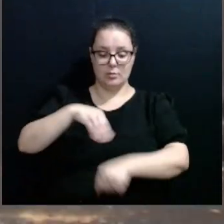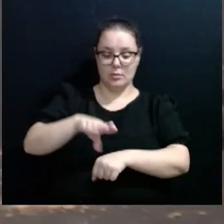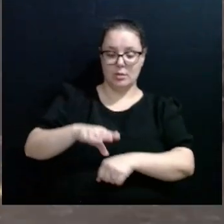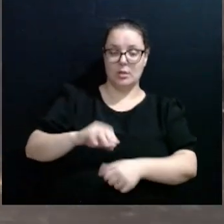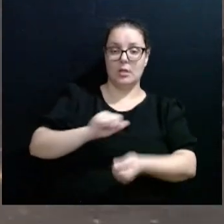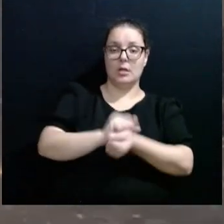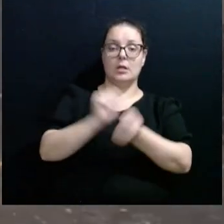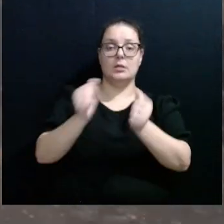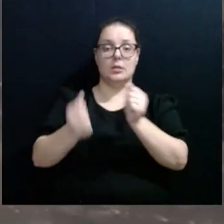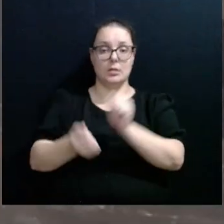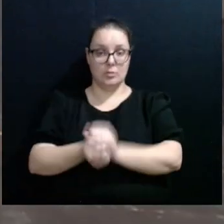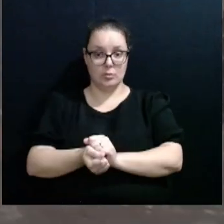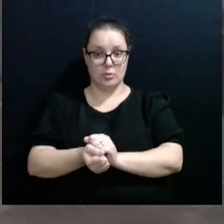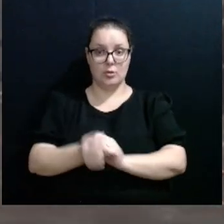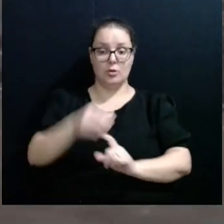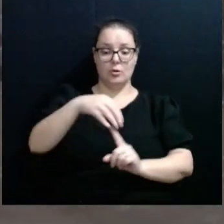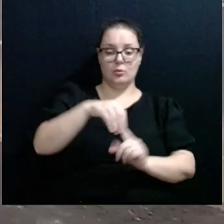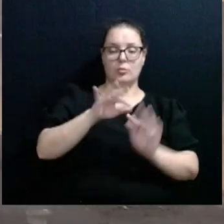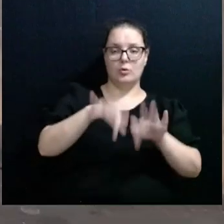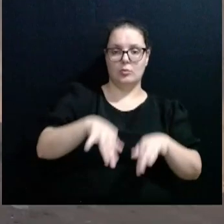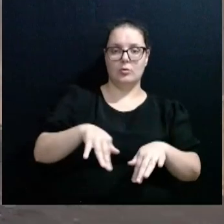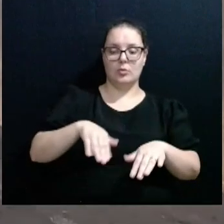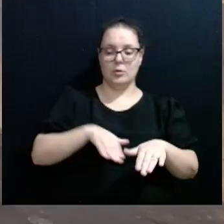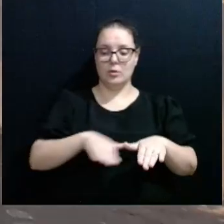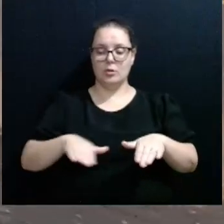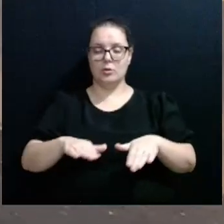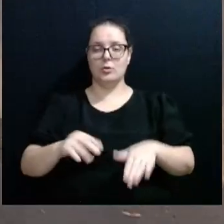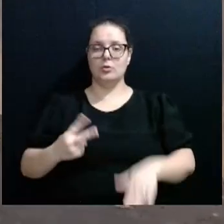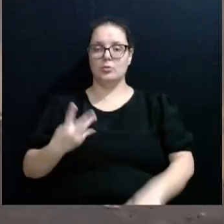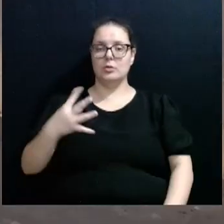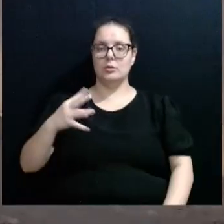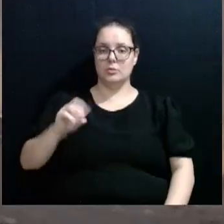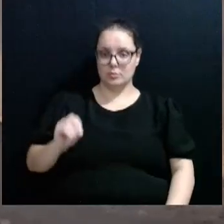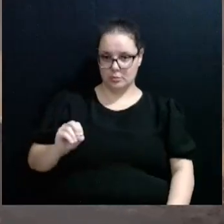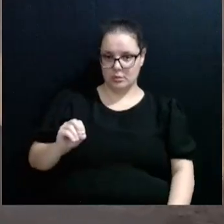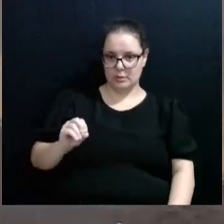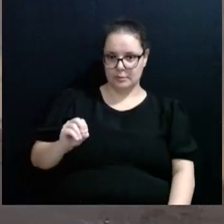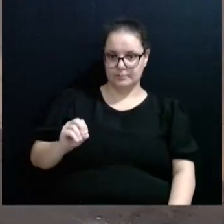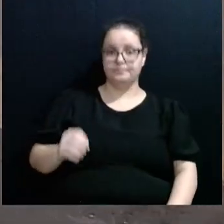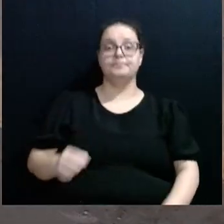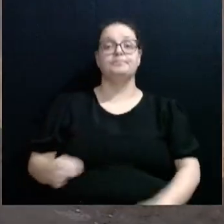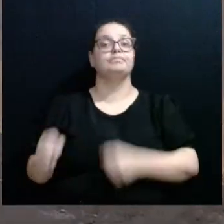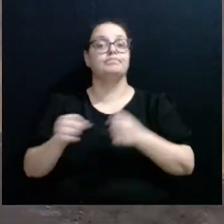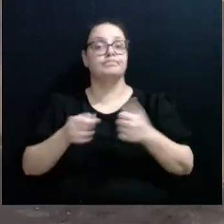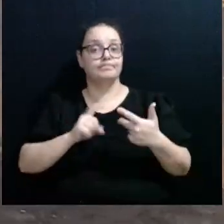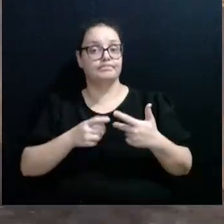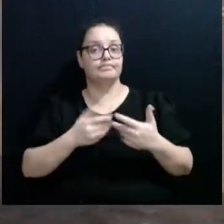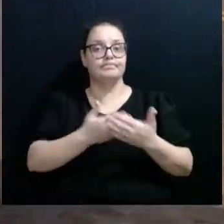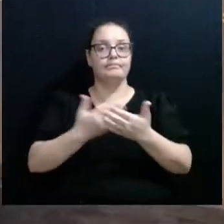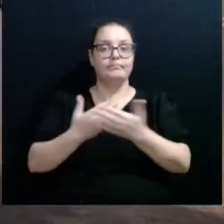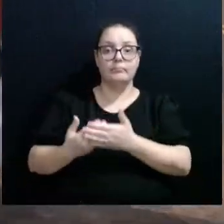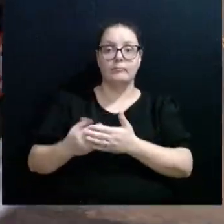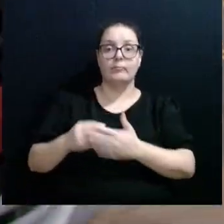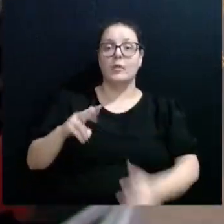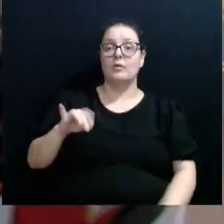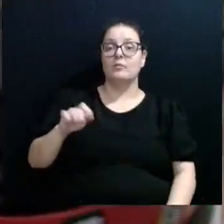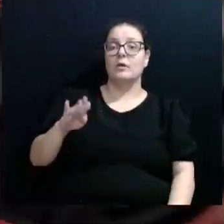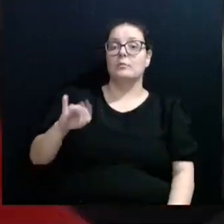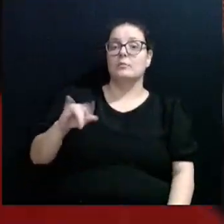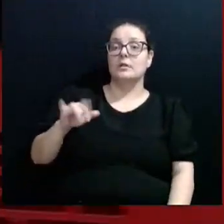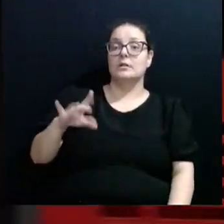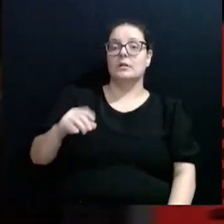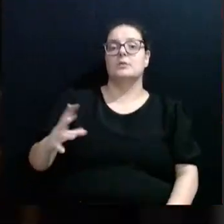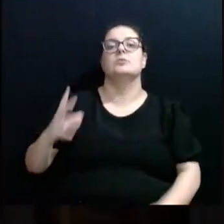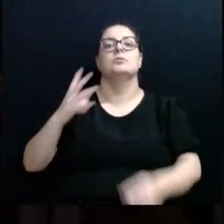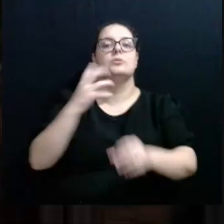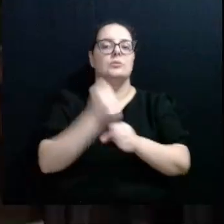ponto final da linha 240. O Poder Executivo realizou um estudo de viabilidade que culminou em uma reforma estrutural